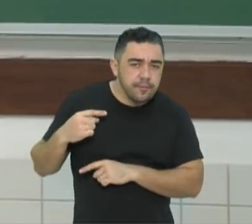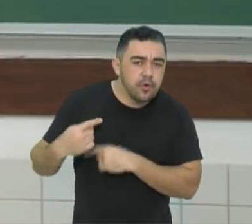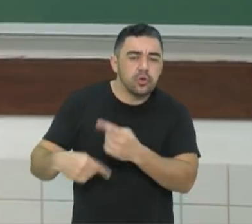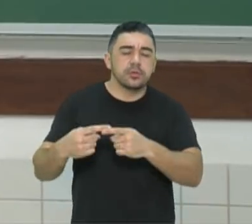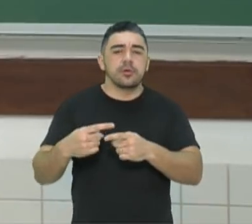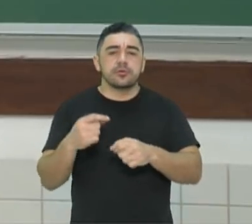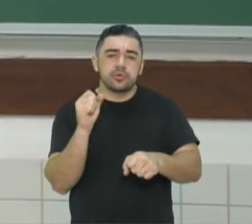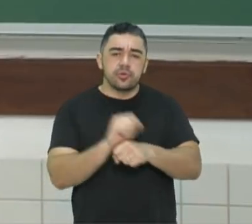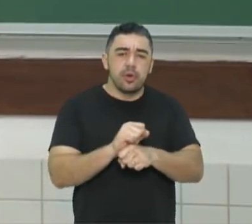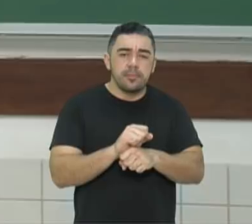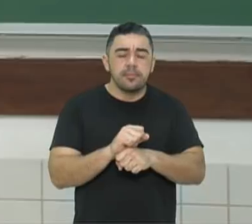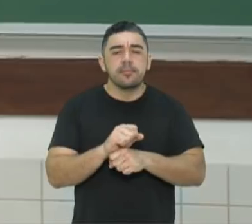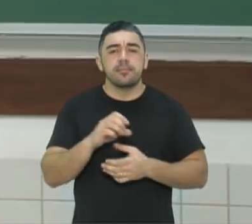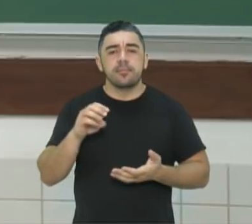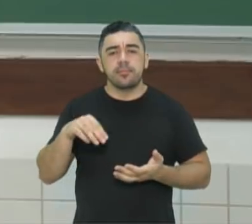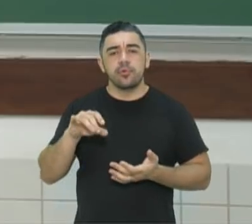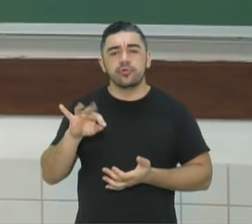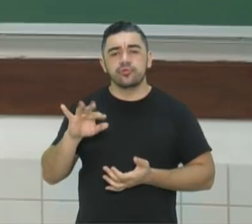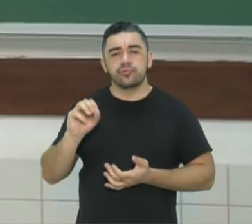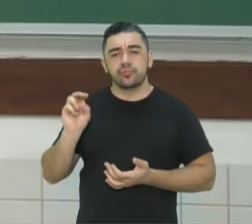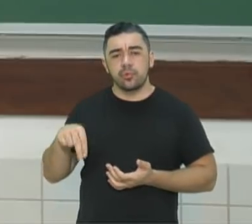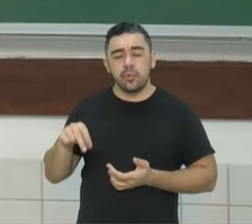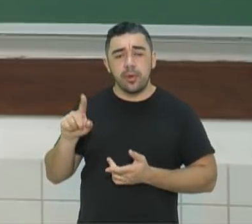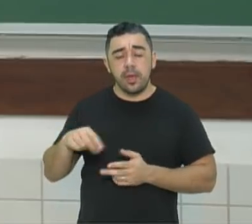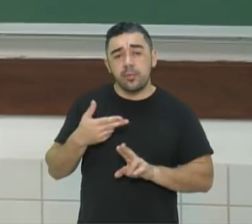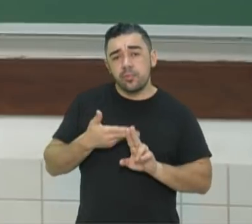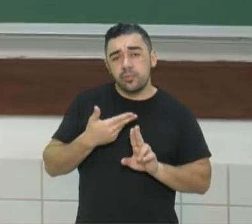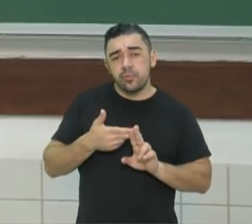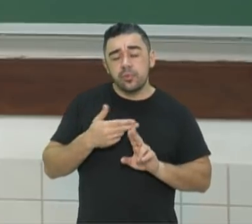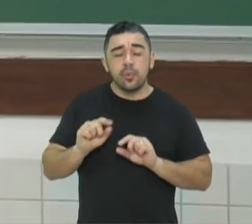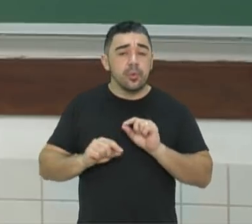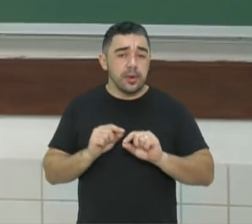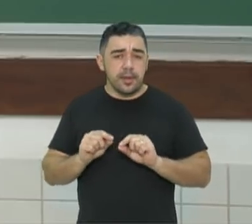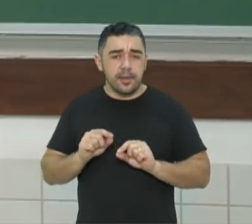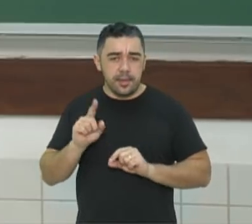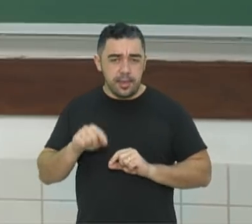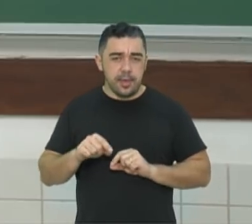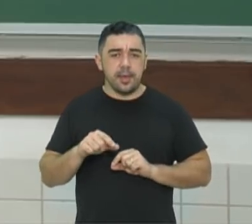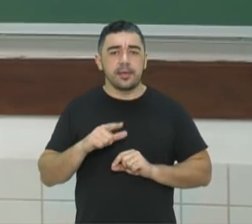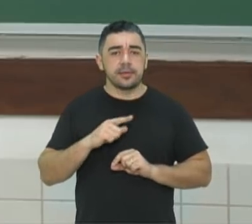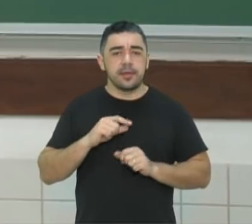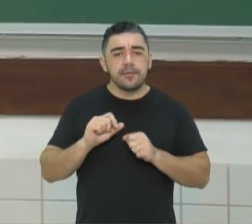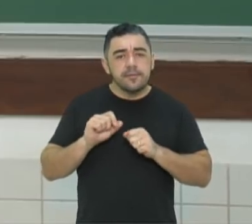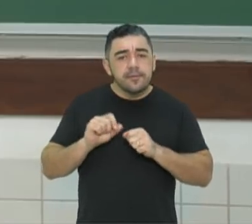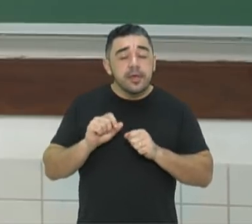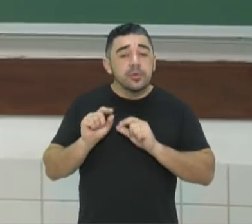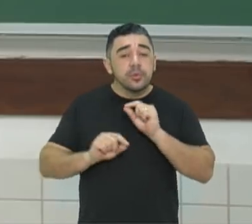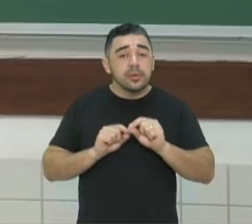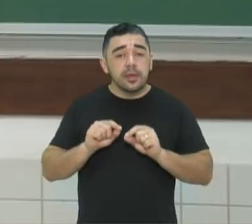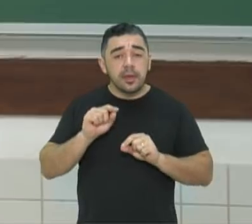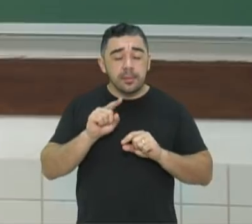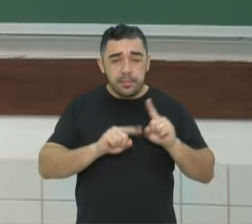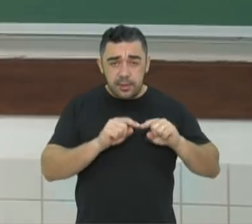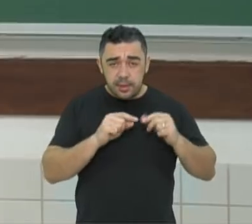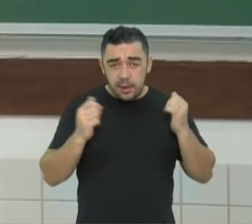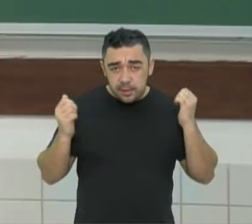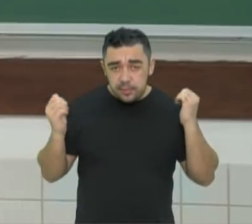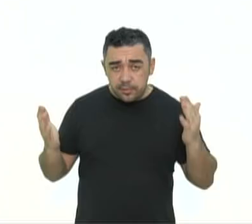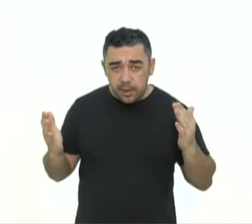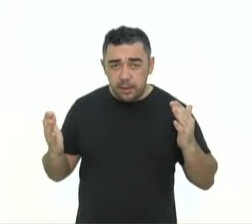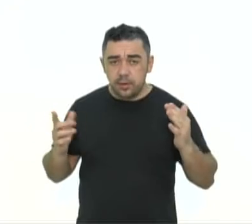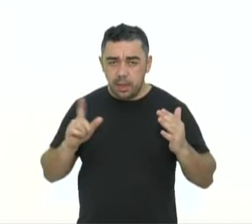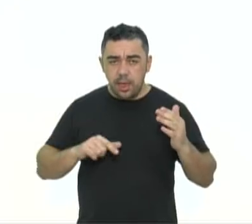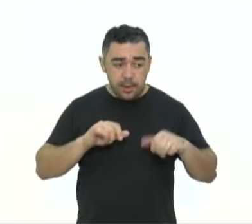motion. O stop motion, ele é uma utilização de uma animação, mas feita a partir de objetos externos, tá? Então,